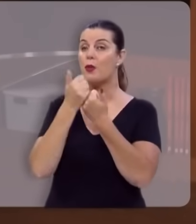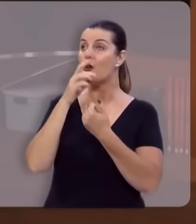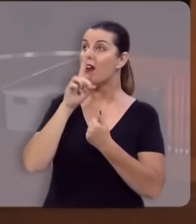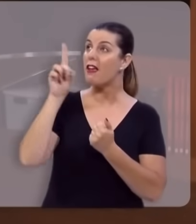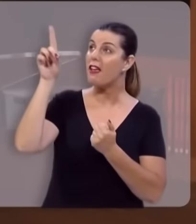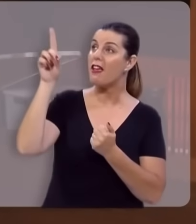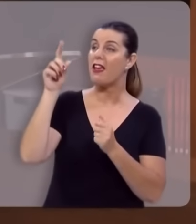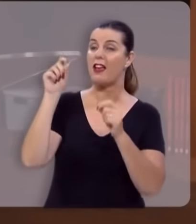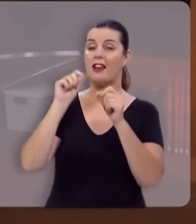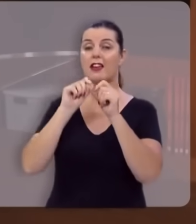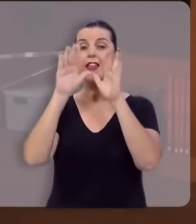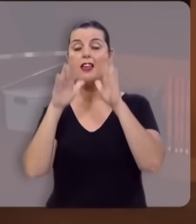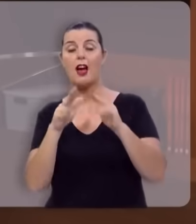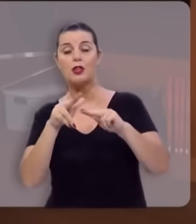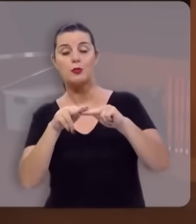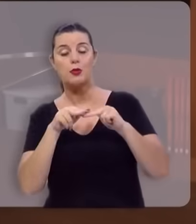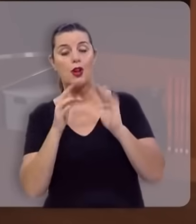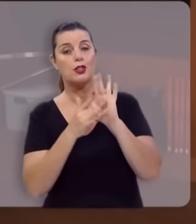Cristo Jesus.